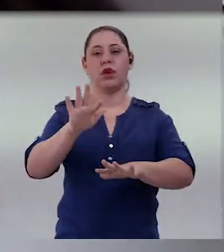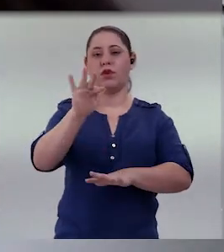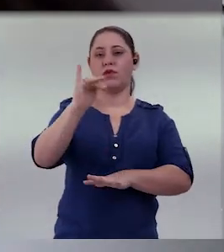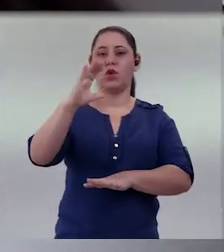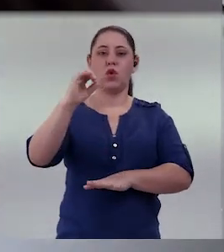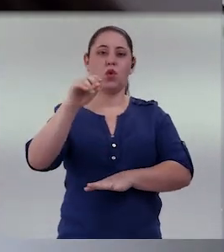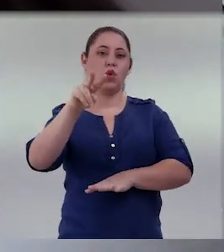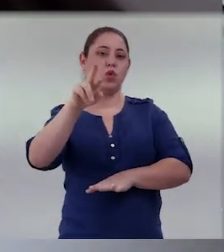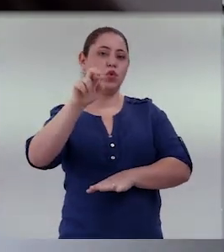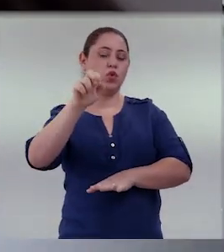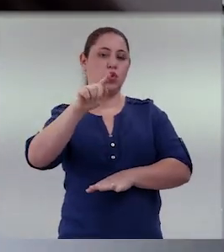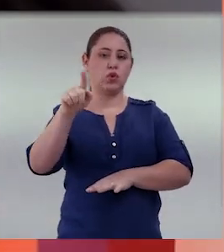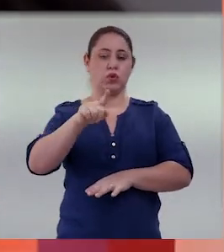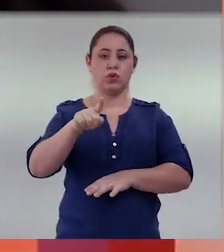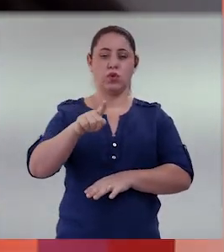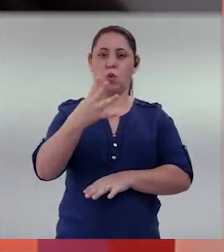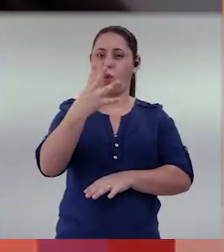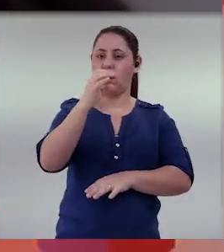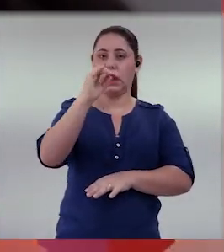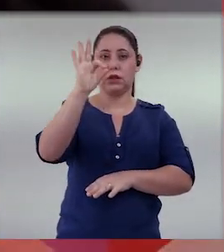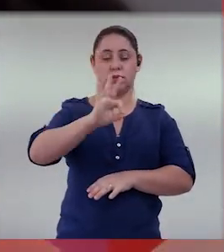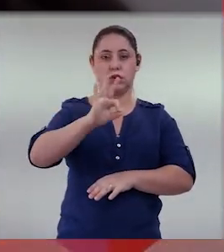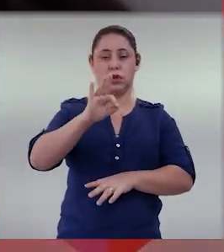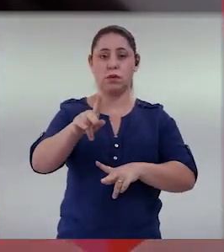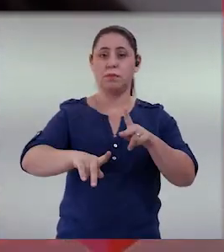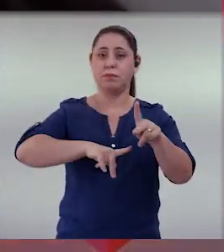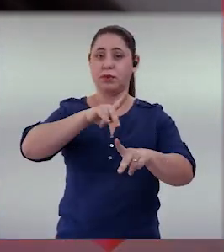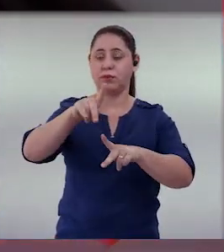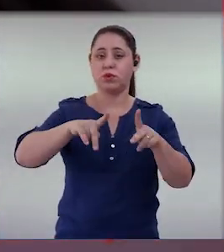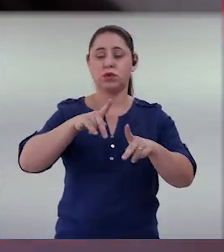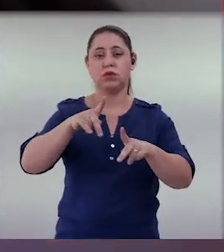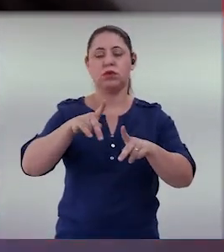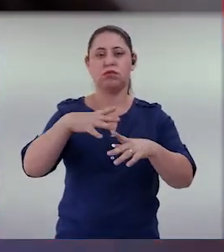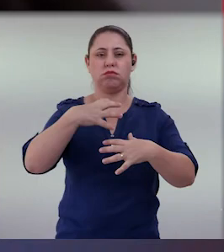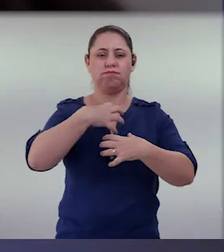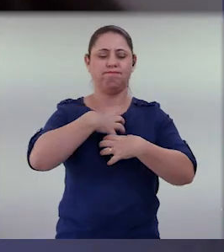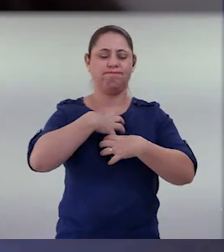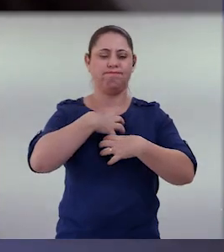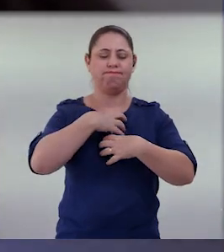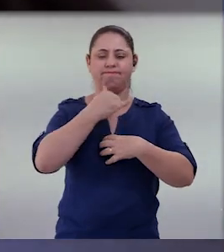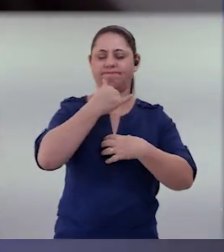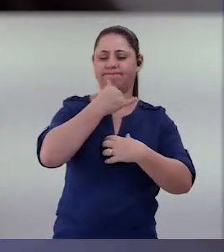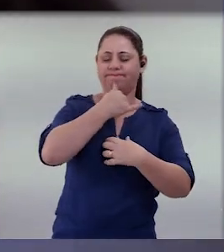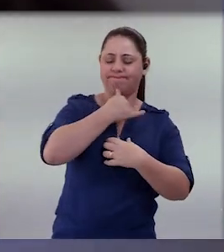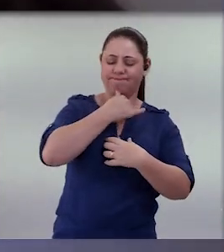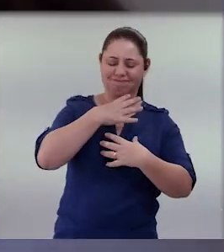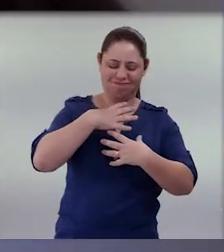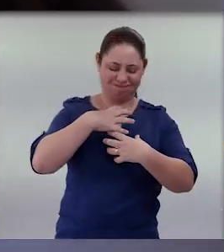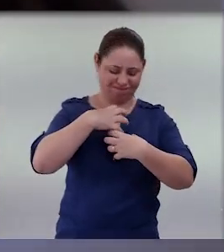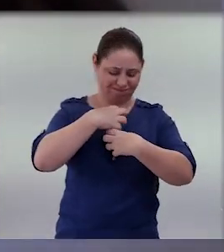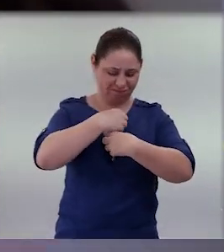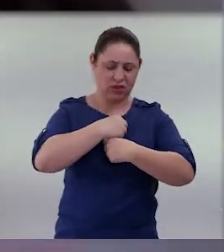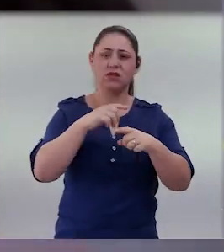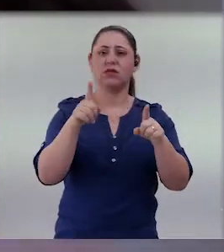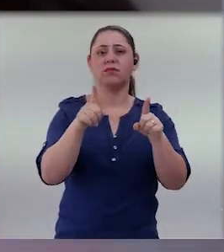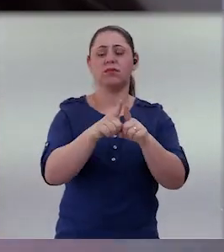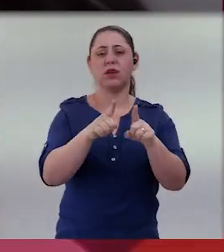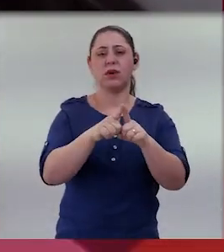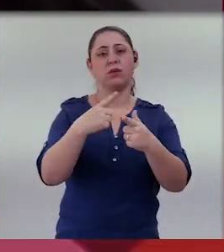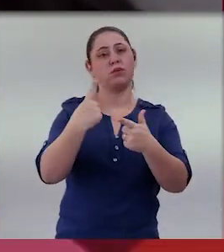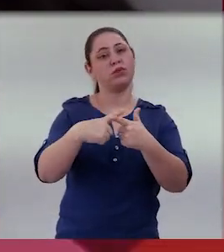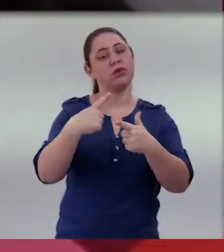Fundação Oswaldo Cruz, a Fiocruz, revelou que pelo menos 40% da população se sentiu triste